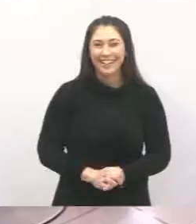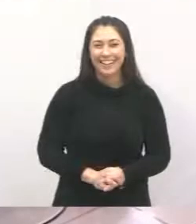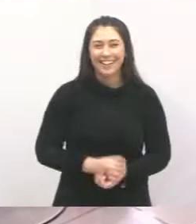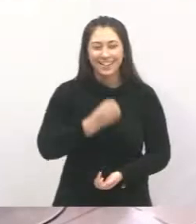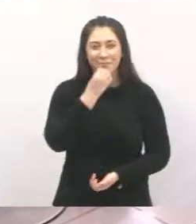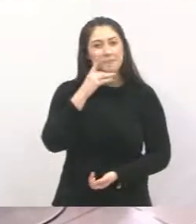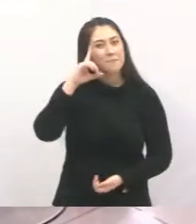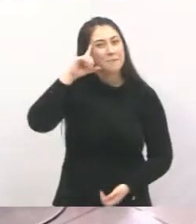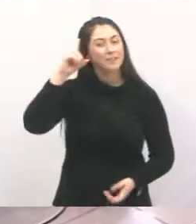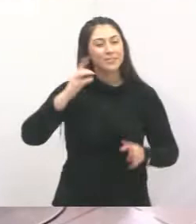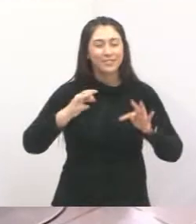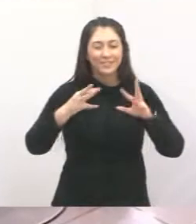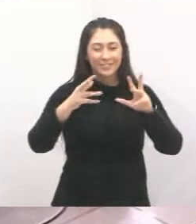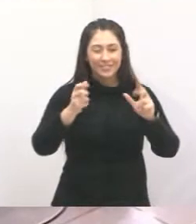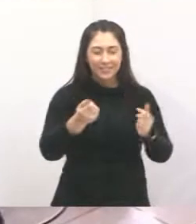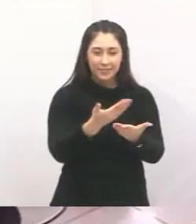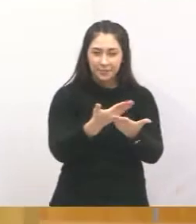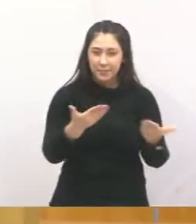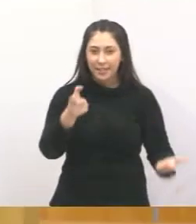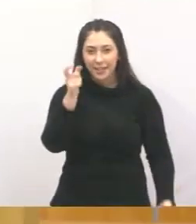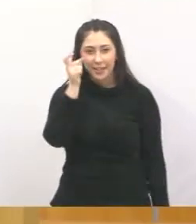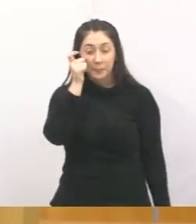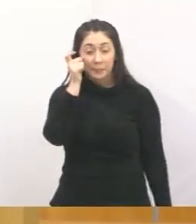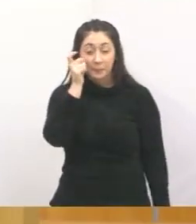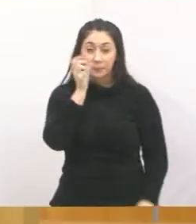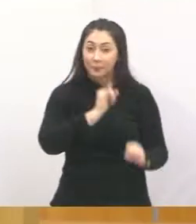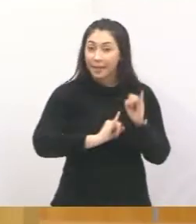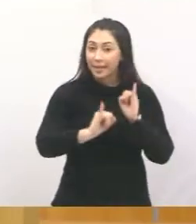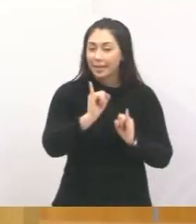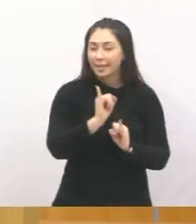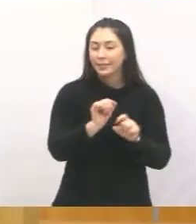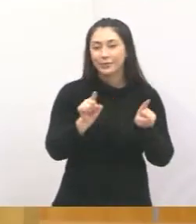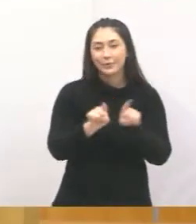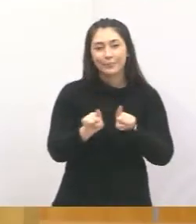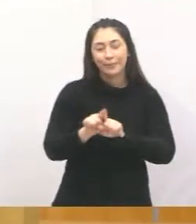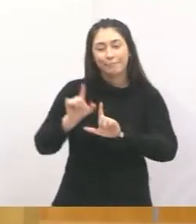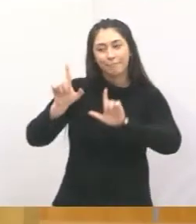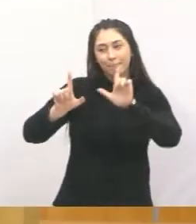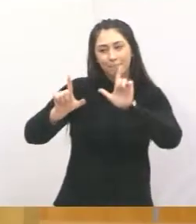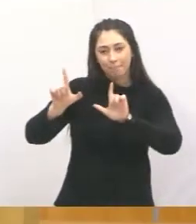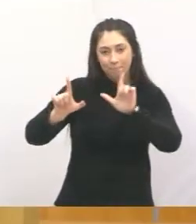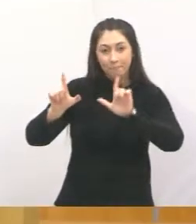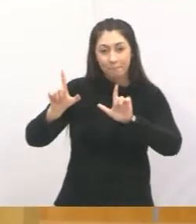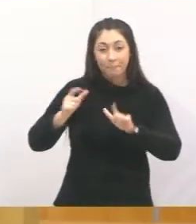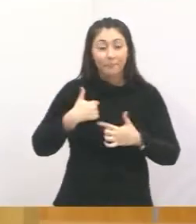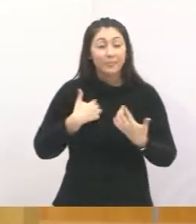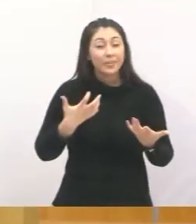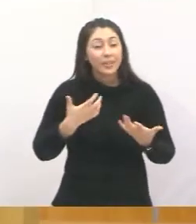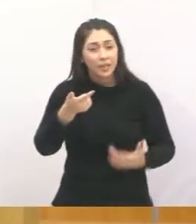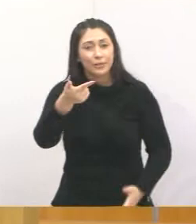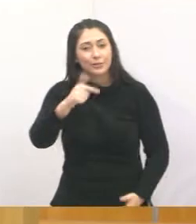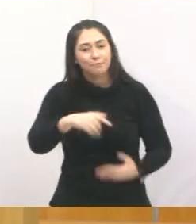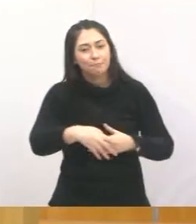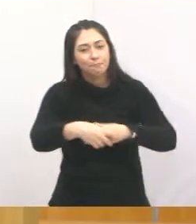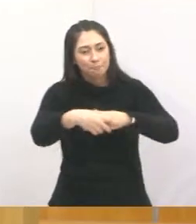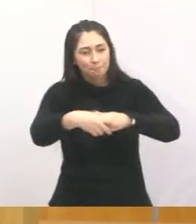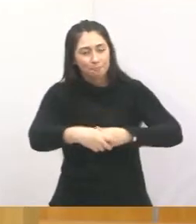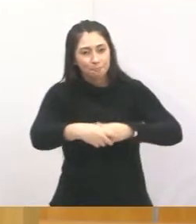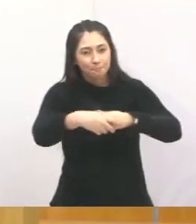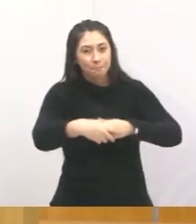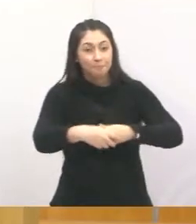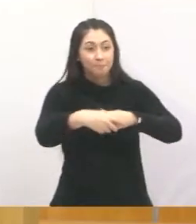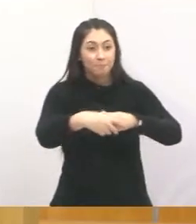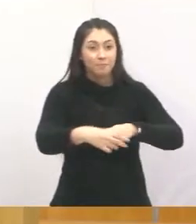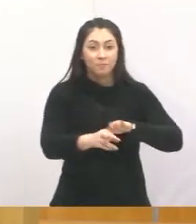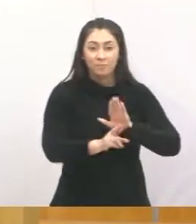Bom dia a todos e todas que nos acompanham pela internet, pela TV Câmara. Quero aqui mais uma vez cumprimentar, em nome